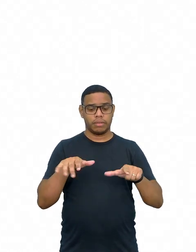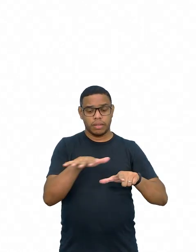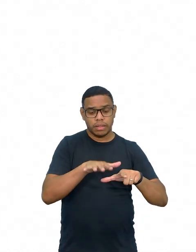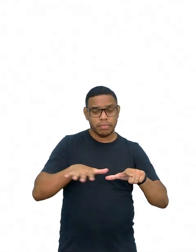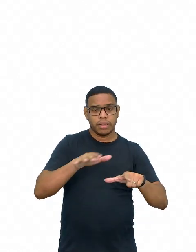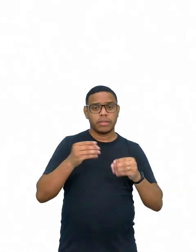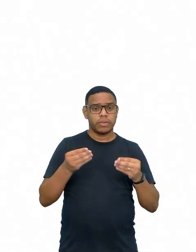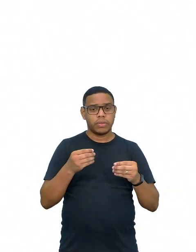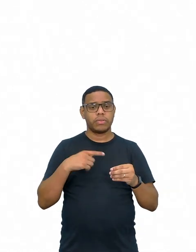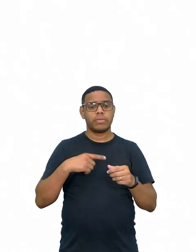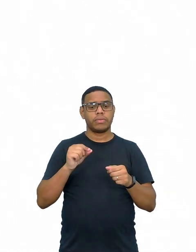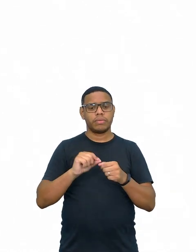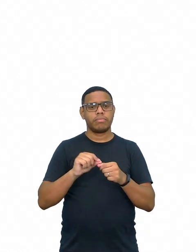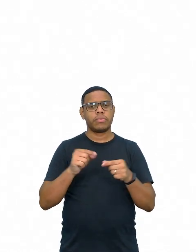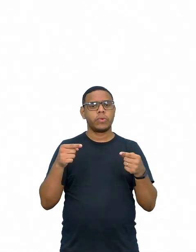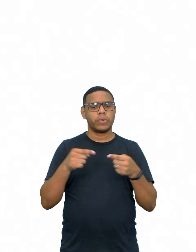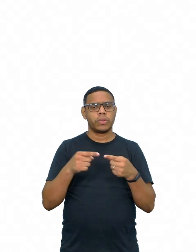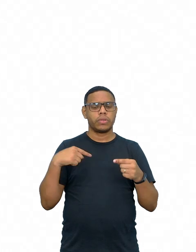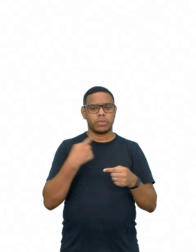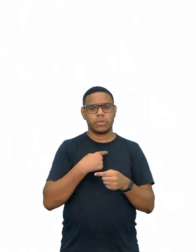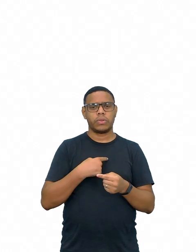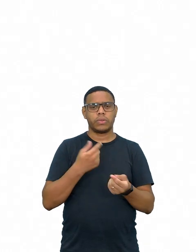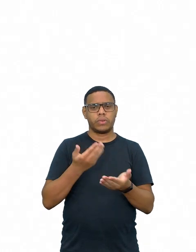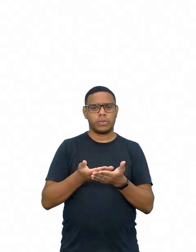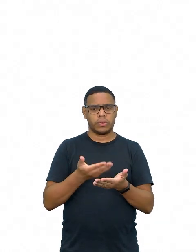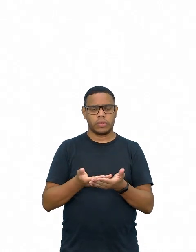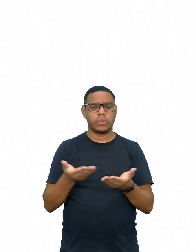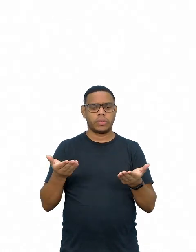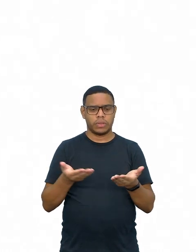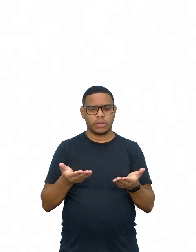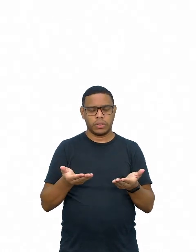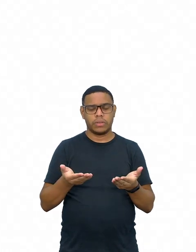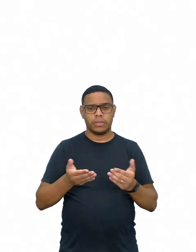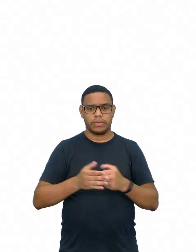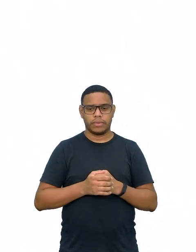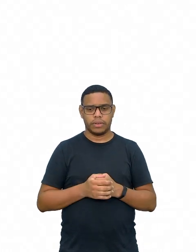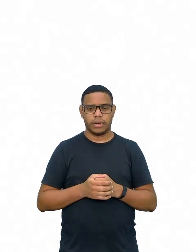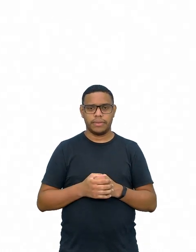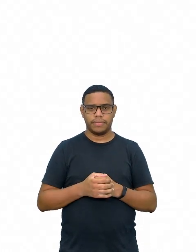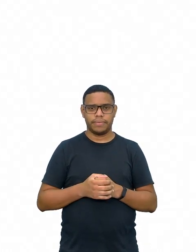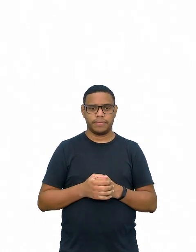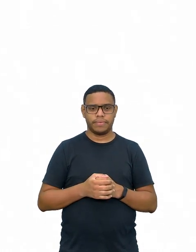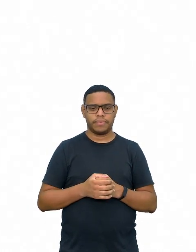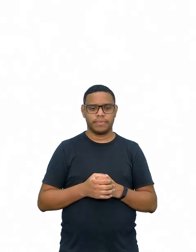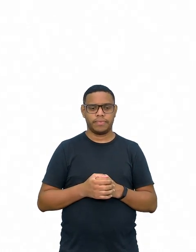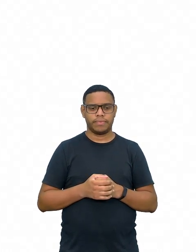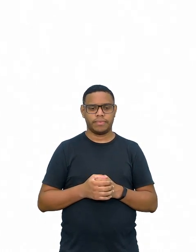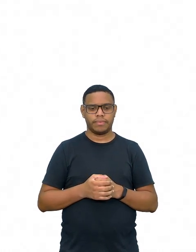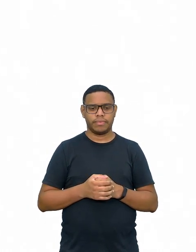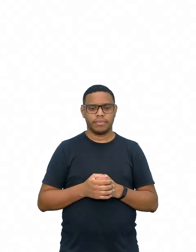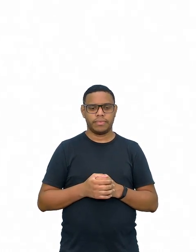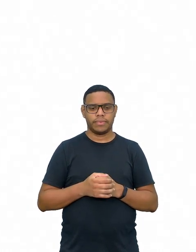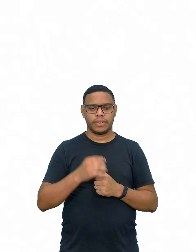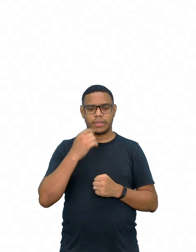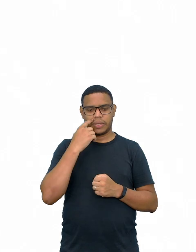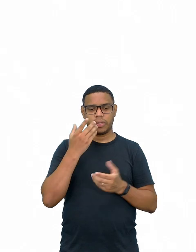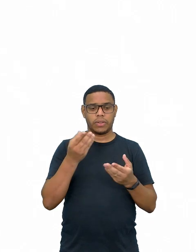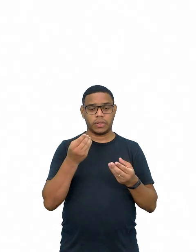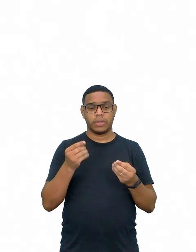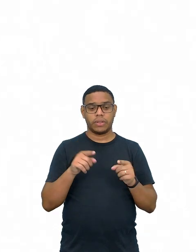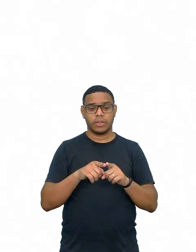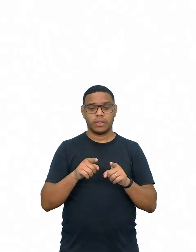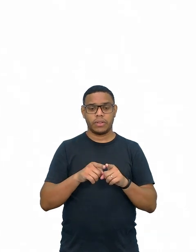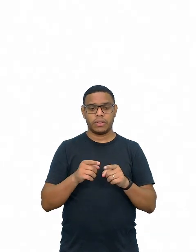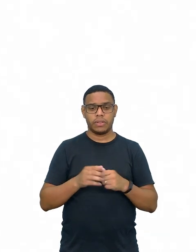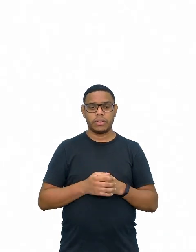que isso tudo tem a ver com o que a gente acabou de estudar lá, né? E, por